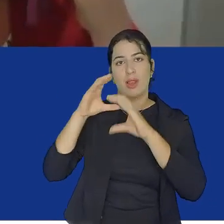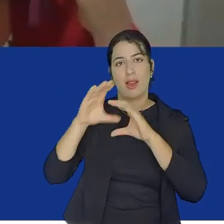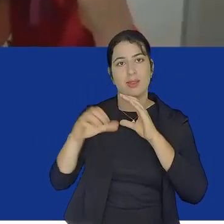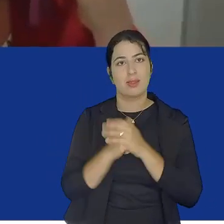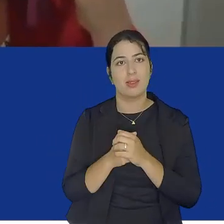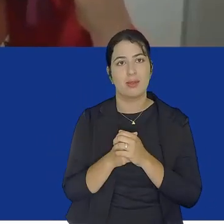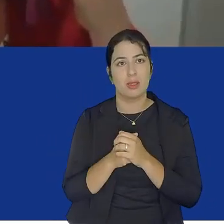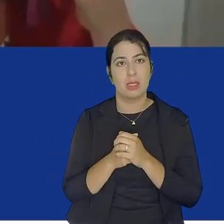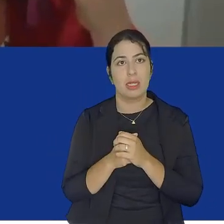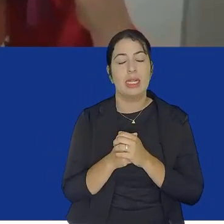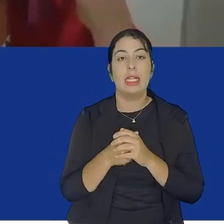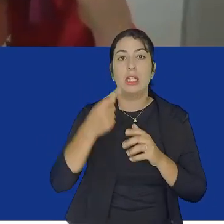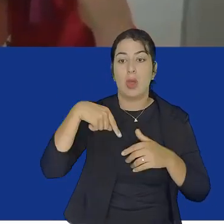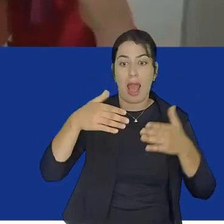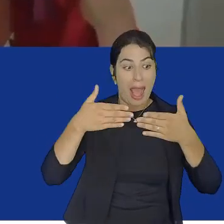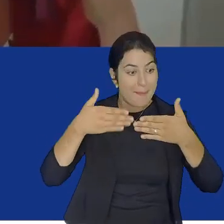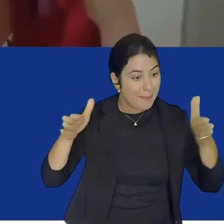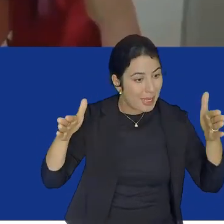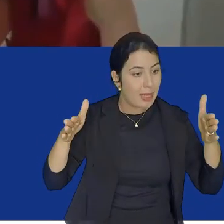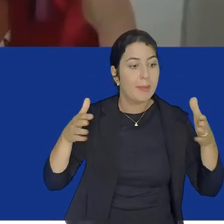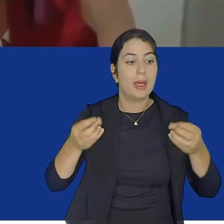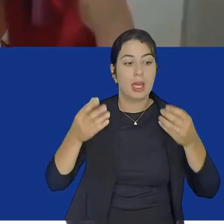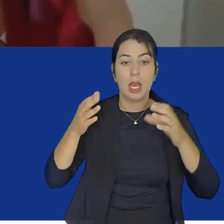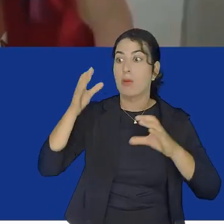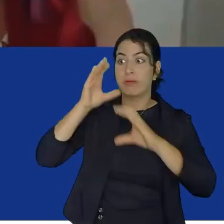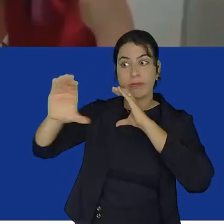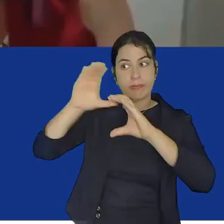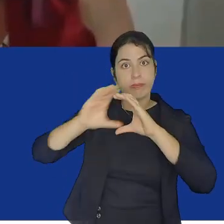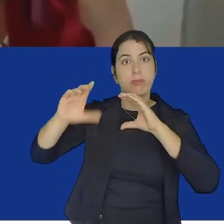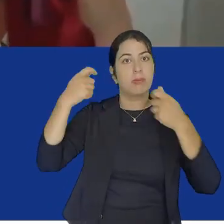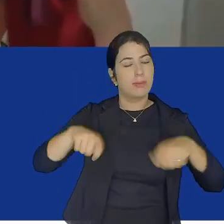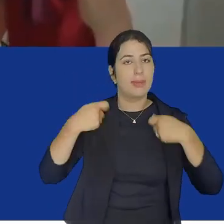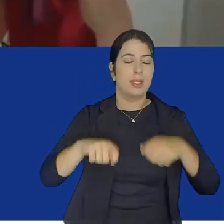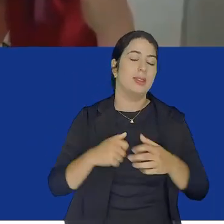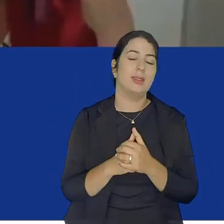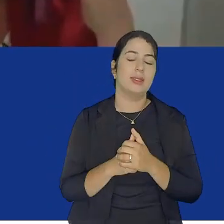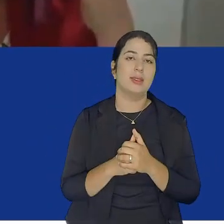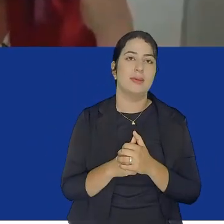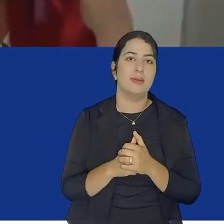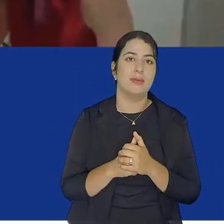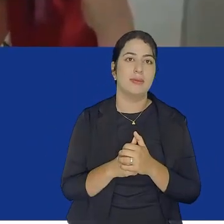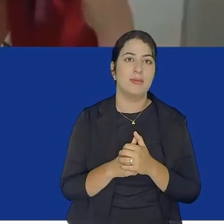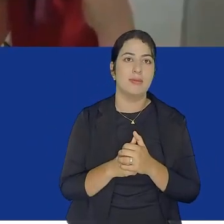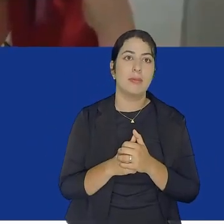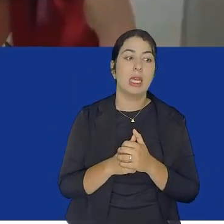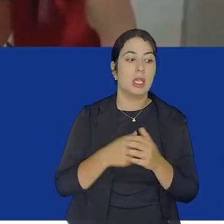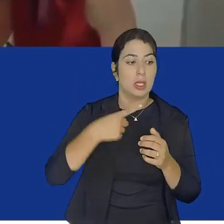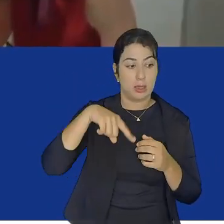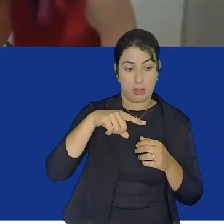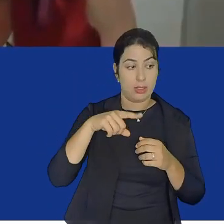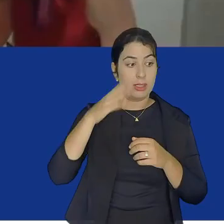de diálogos para conseguir mudar esta cultura. Essa é a grande chave. A capacitação